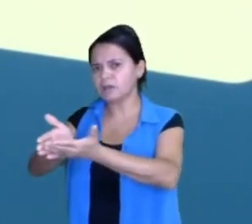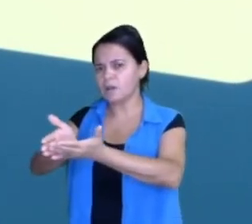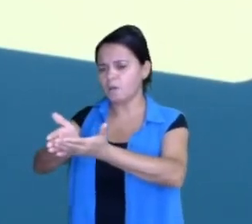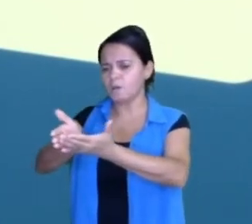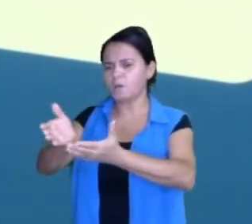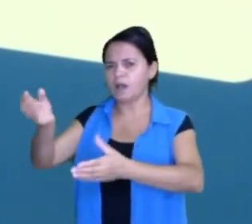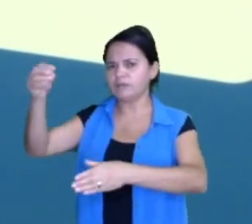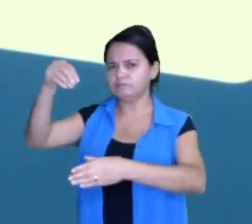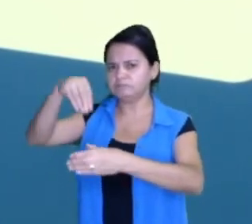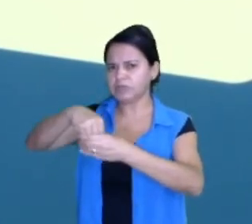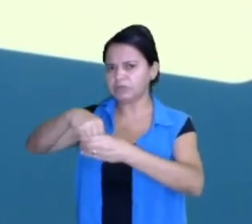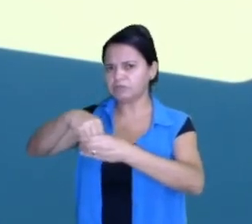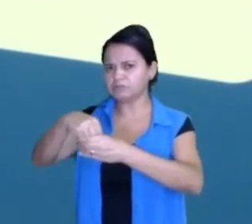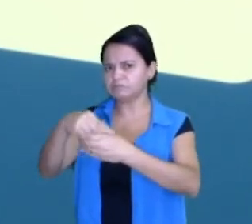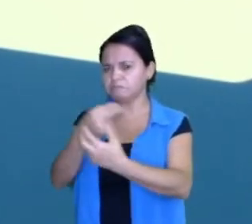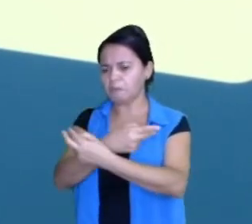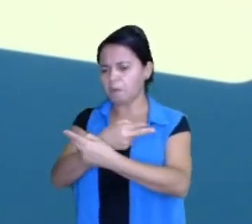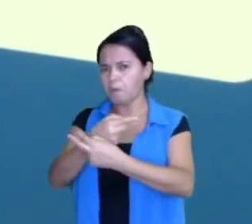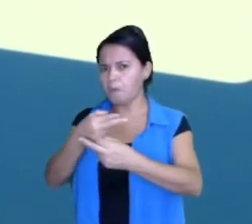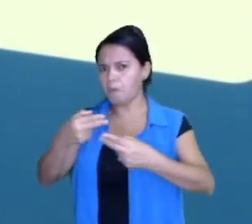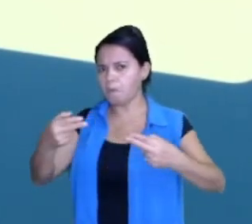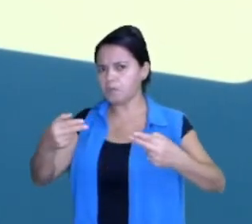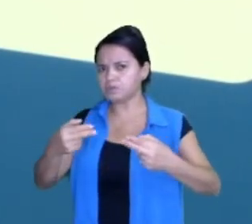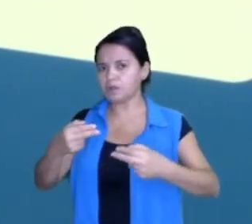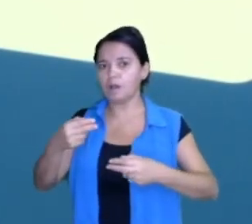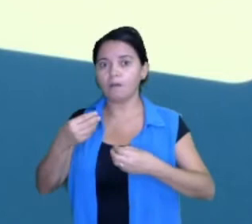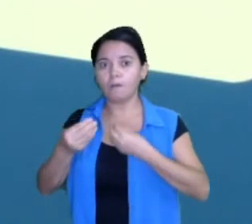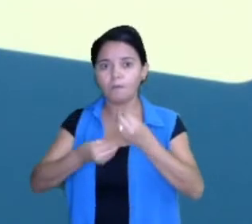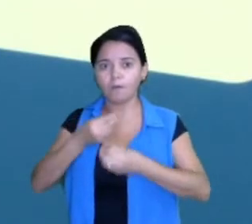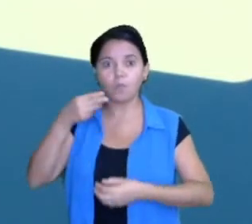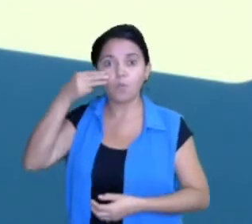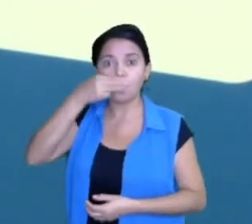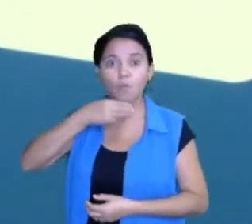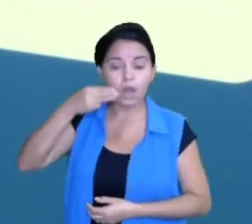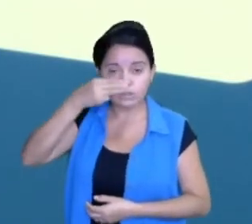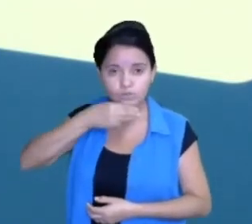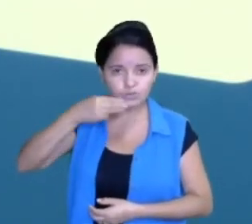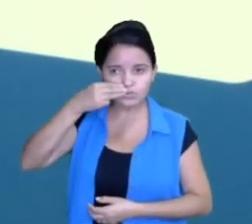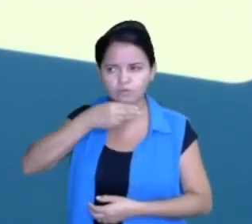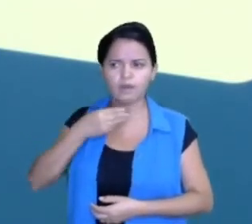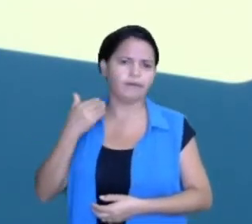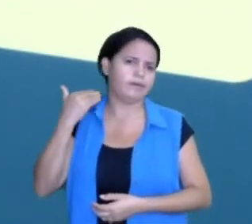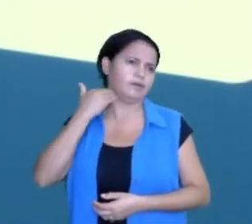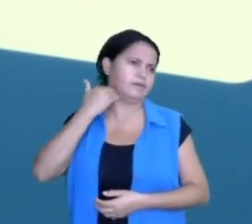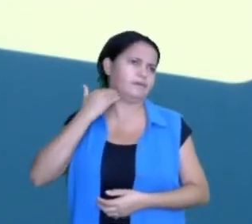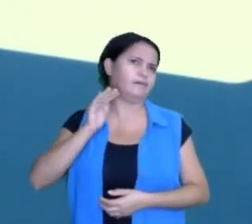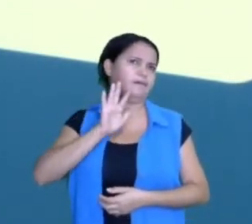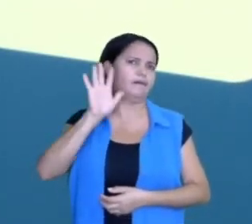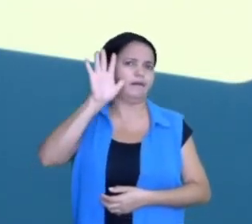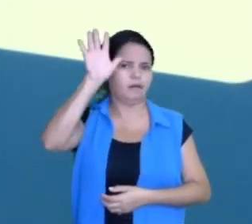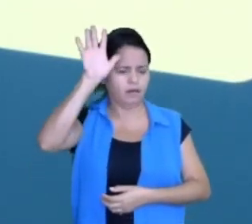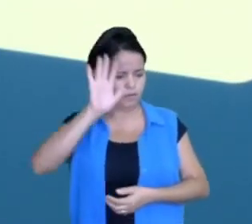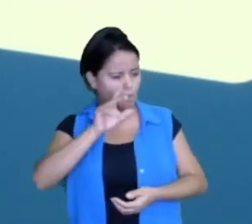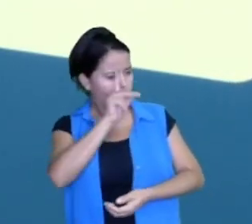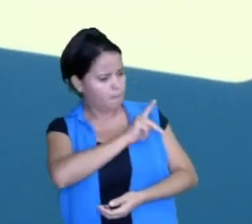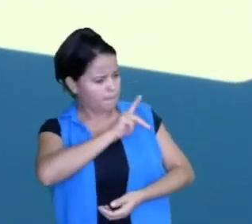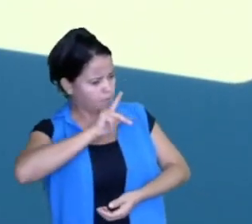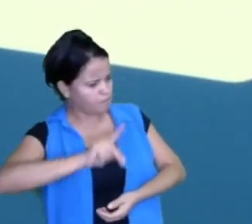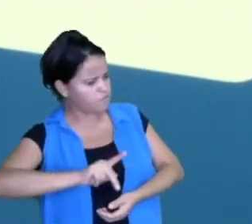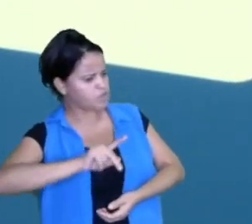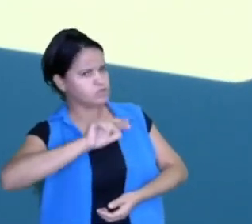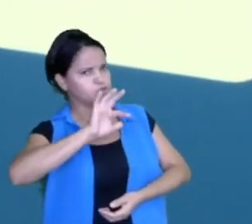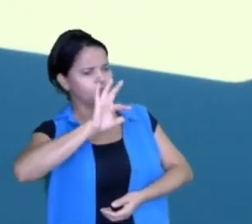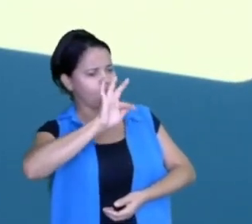produtos lá do Oriente. O açúcar também acabava ficando muito caro. Professor Flávio,